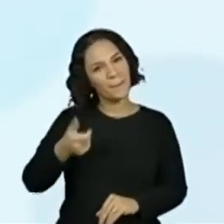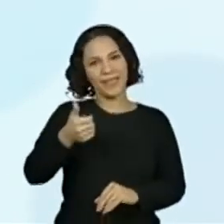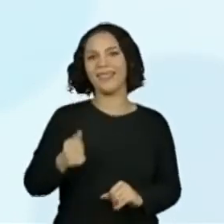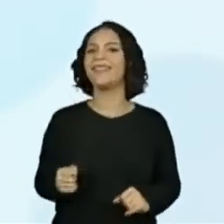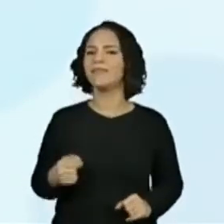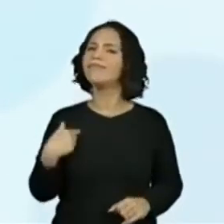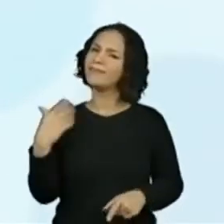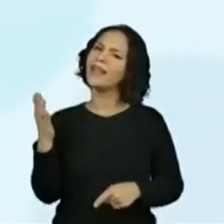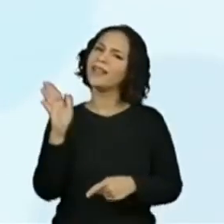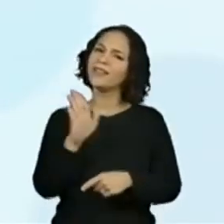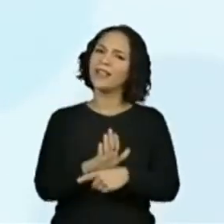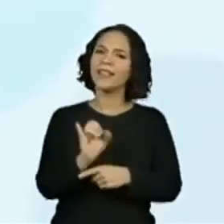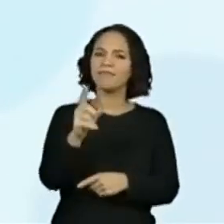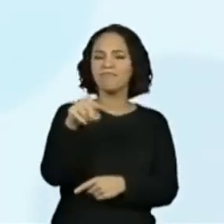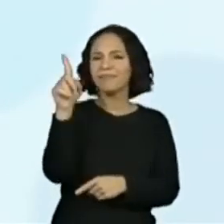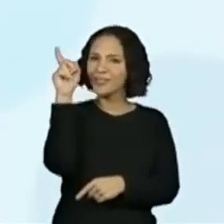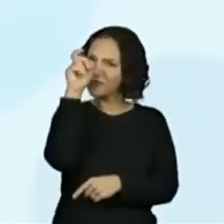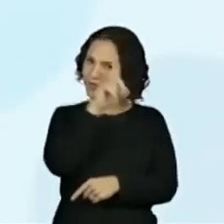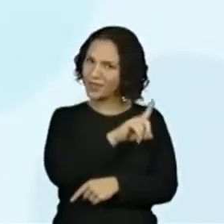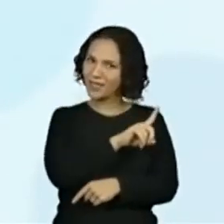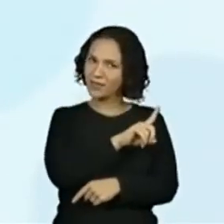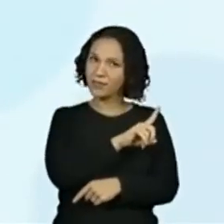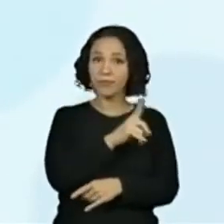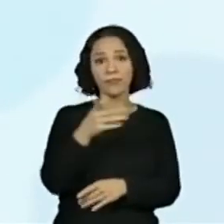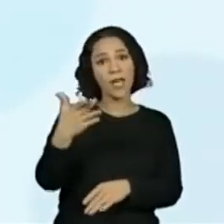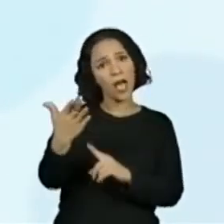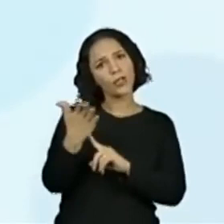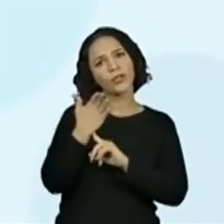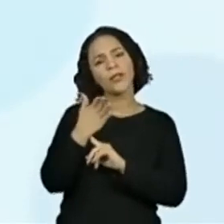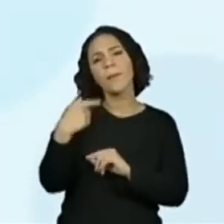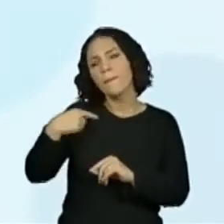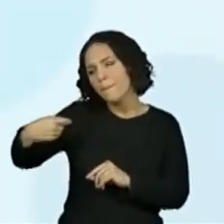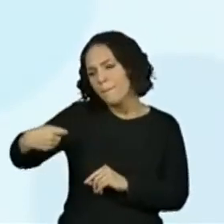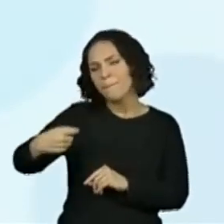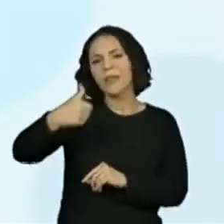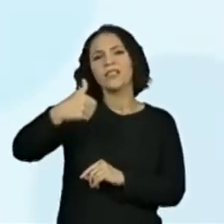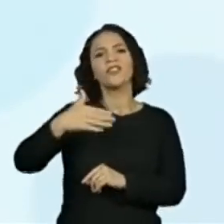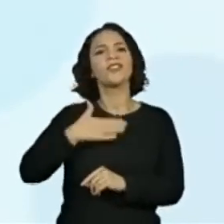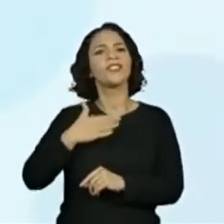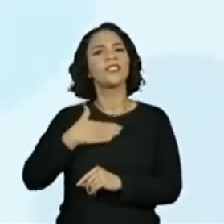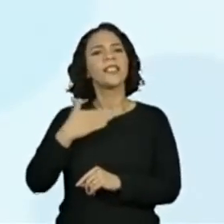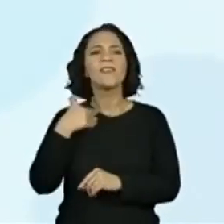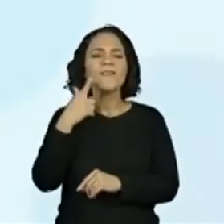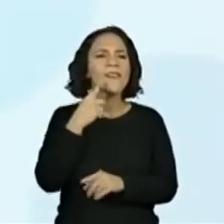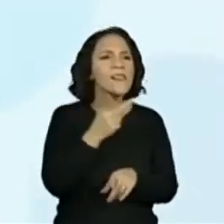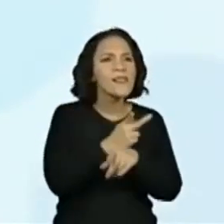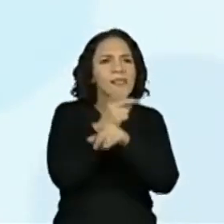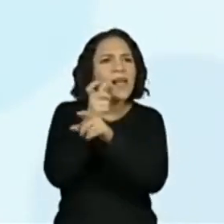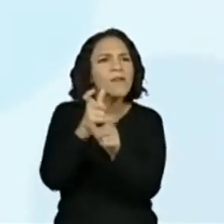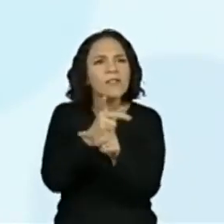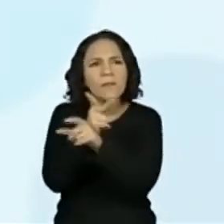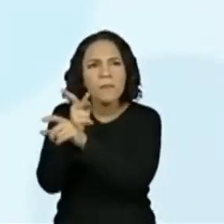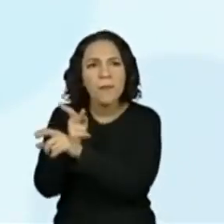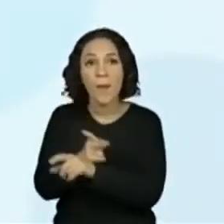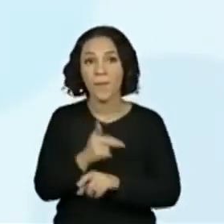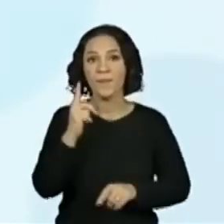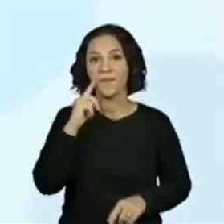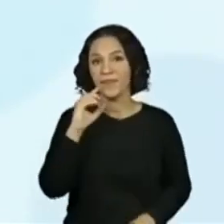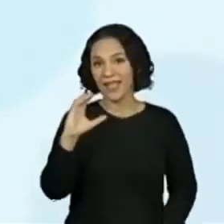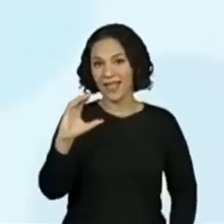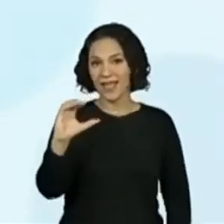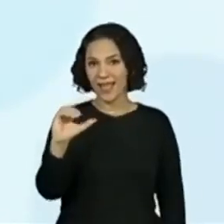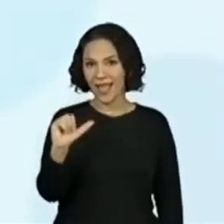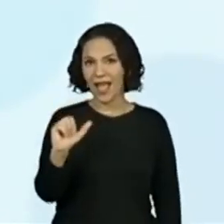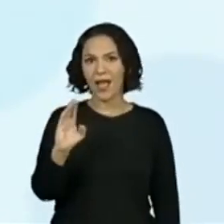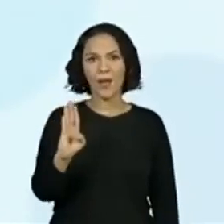vai ajudar quem não conseguiu, né? Exatamente, a gente quer pistas, porque... Isso. Aqui já descobrimos, gente, que é cabo de guerra. Agora